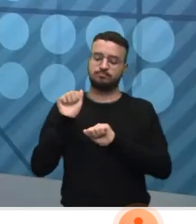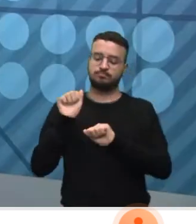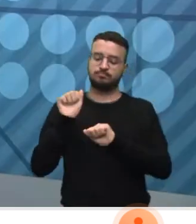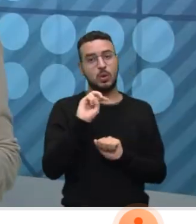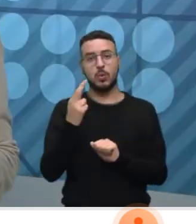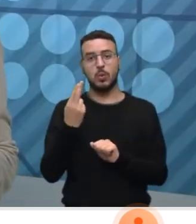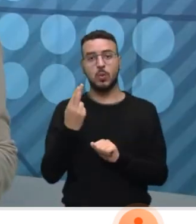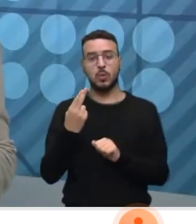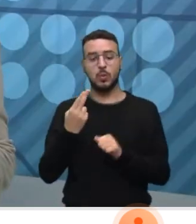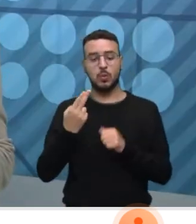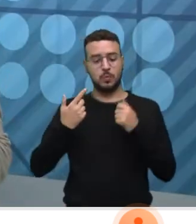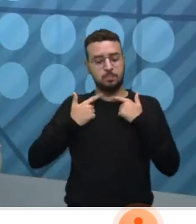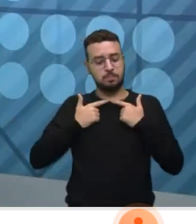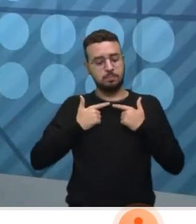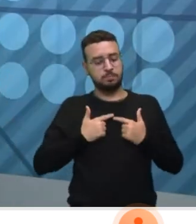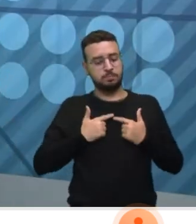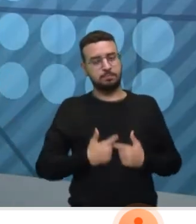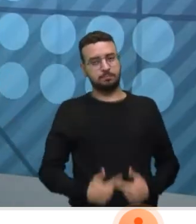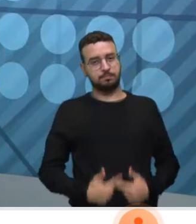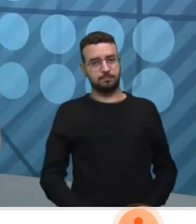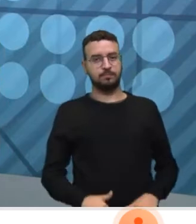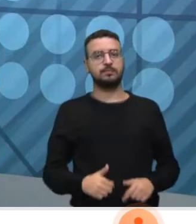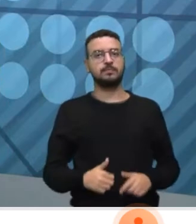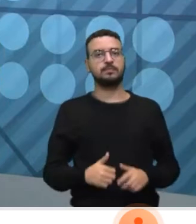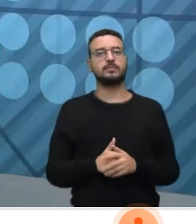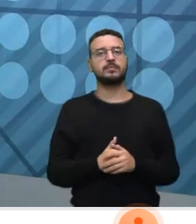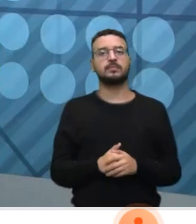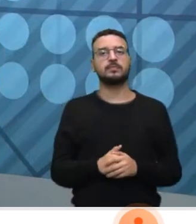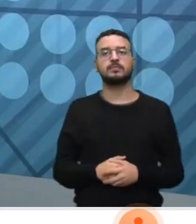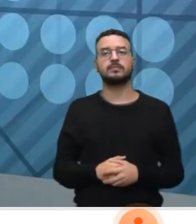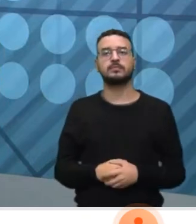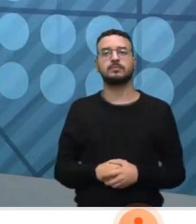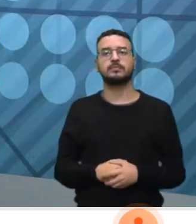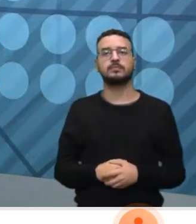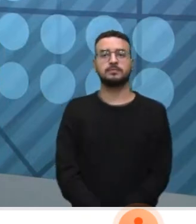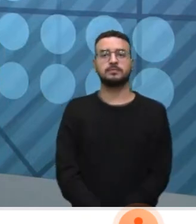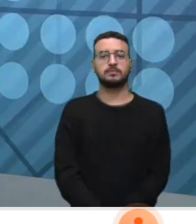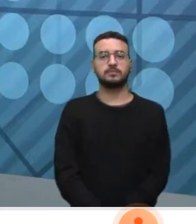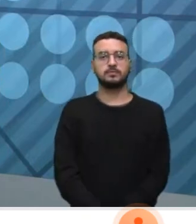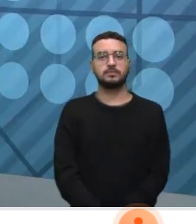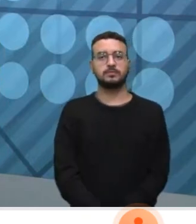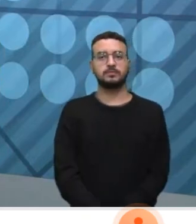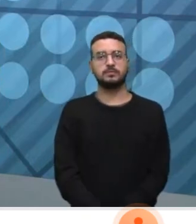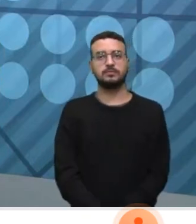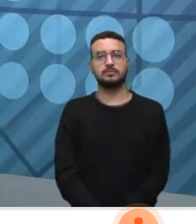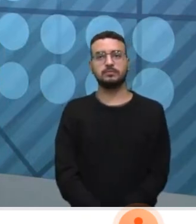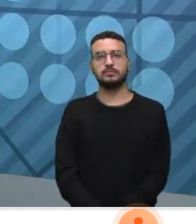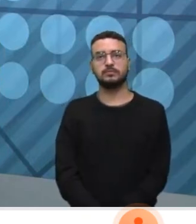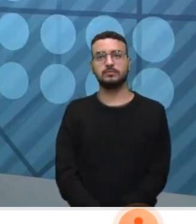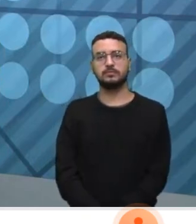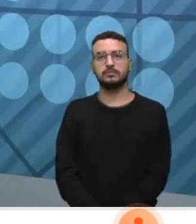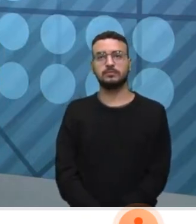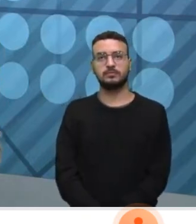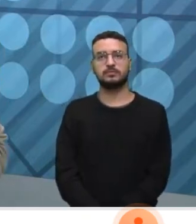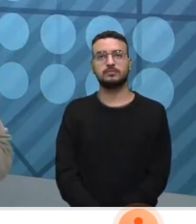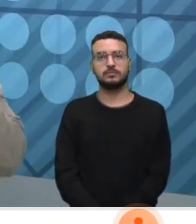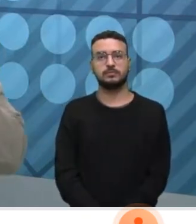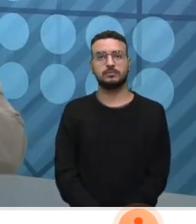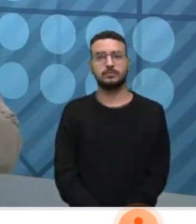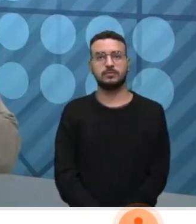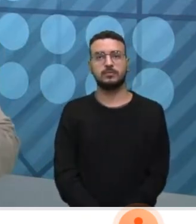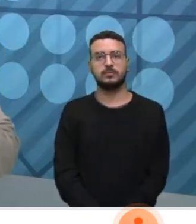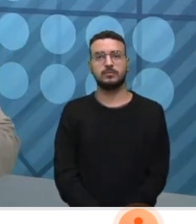nossa terceira teleaula. Então, lavar as roupas, né? Limpar algo